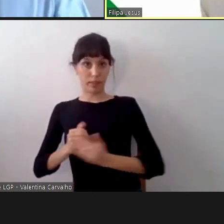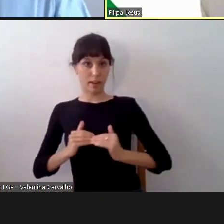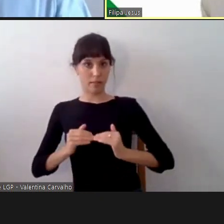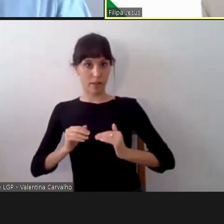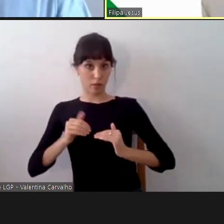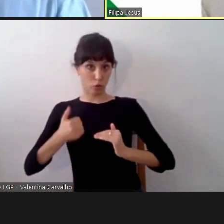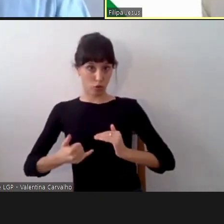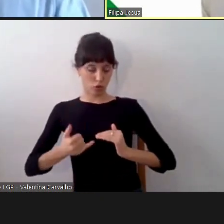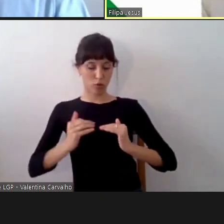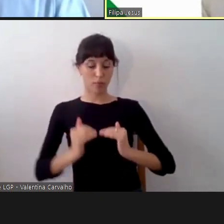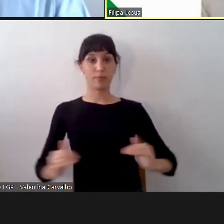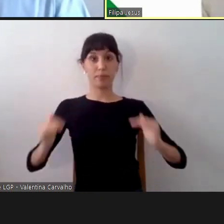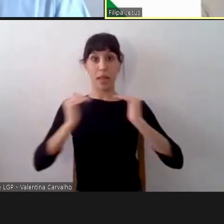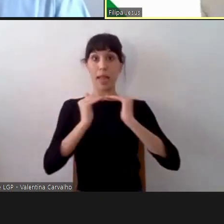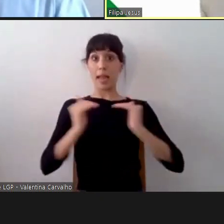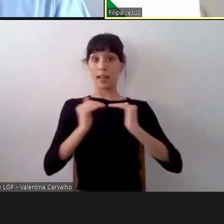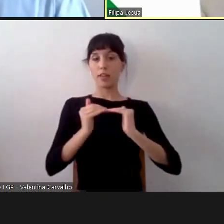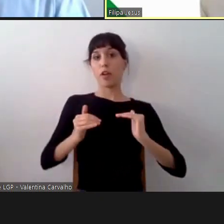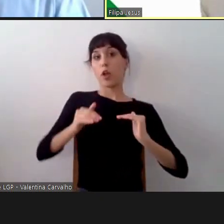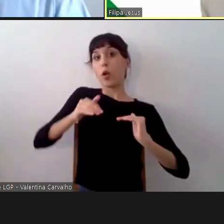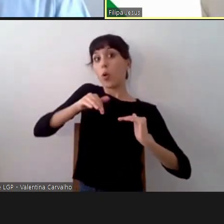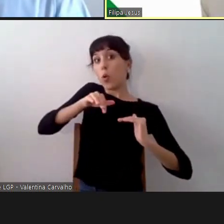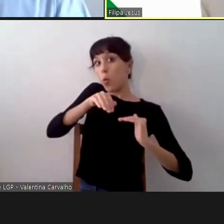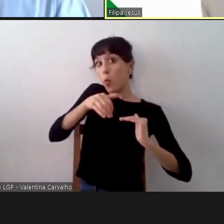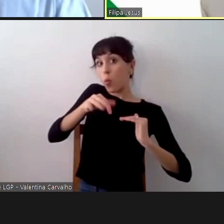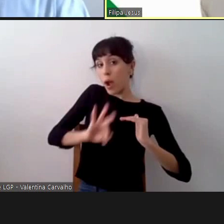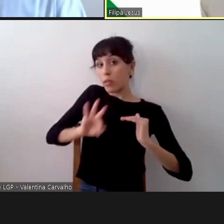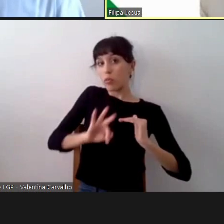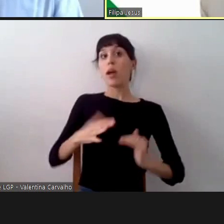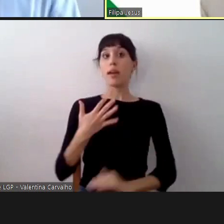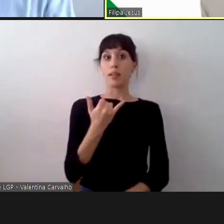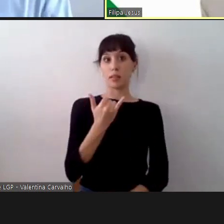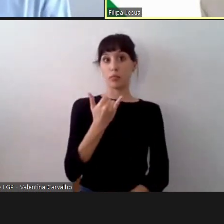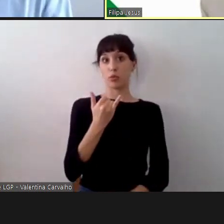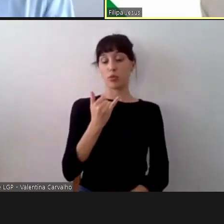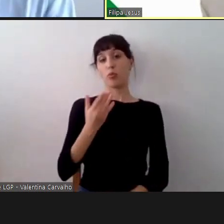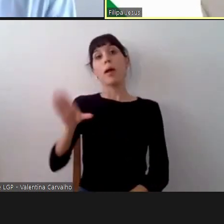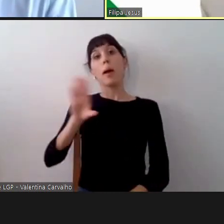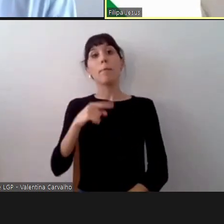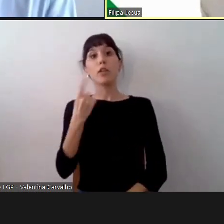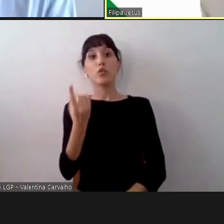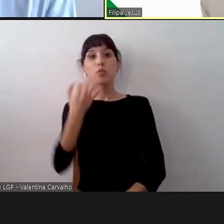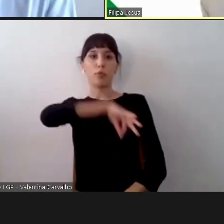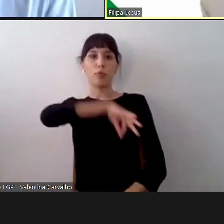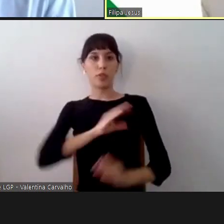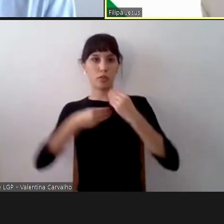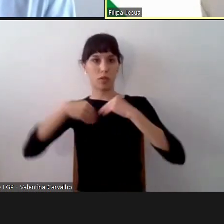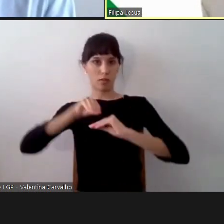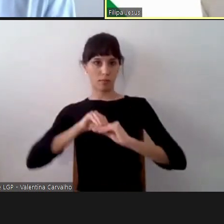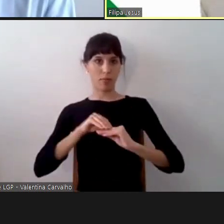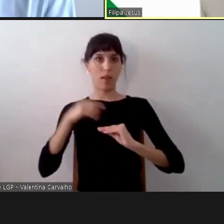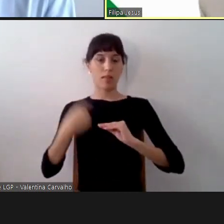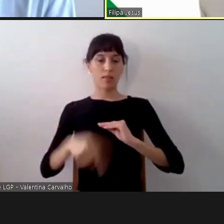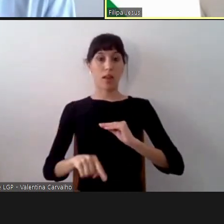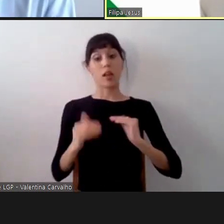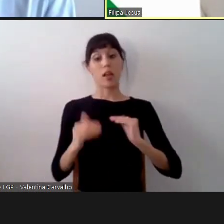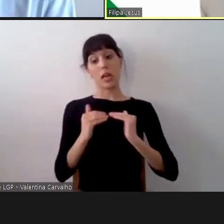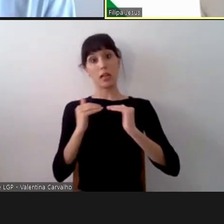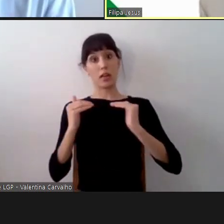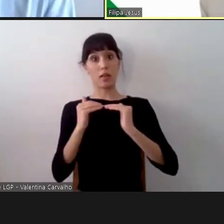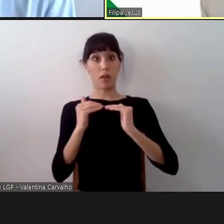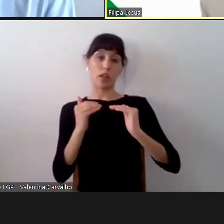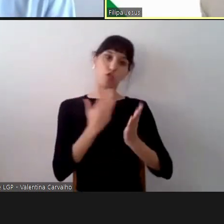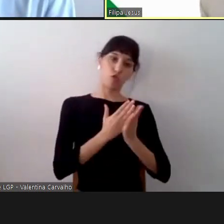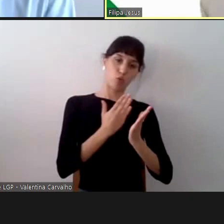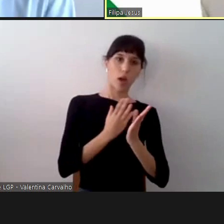nível 4 tem o 12º ano e uma qualificação profissional de nível 4. O que dá o nível é a conjugação da componente profissional com a componente escolar.